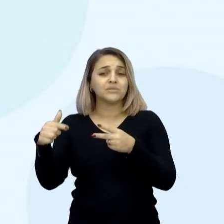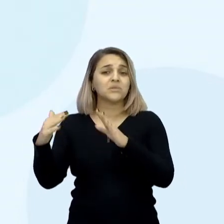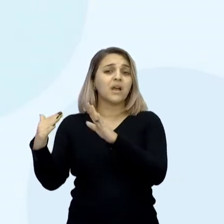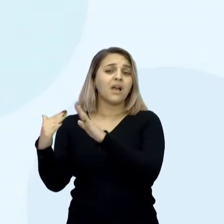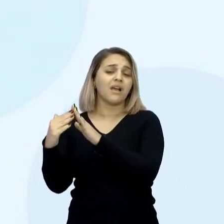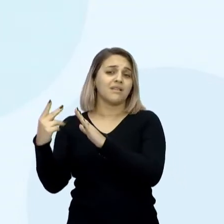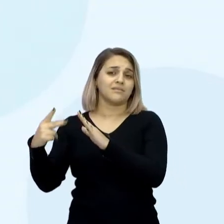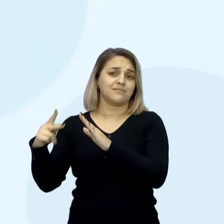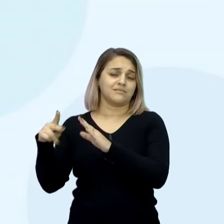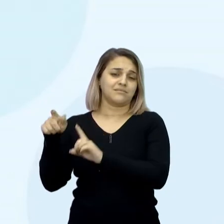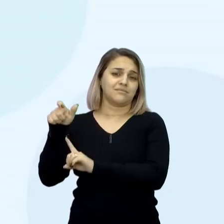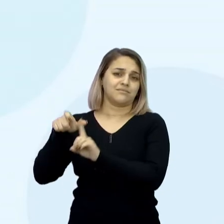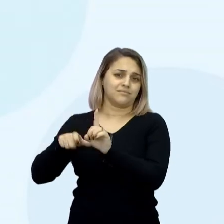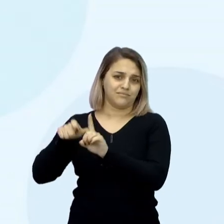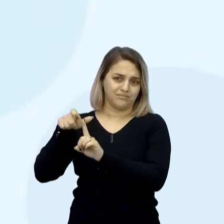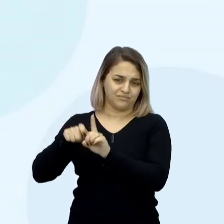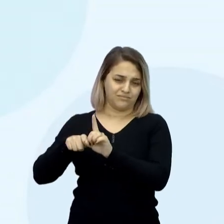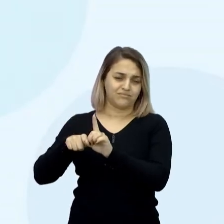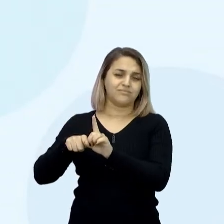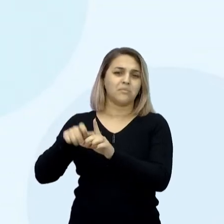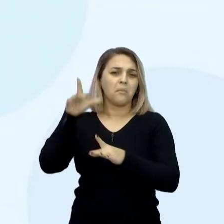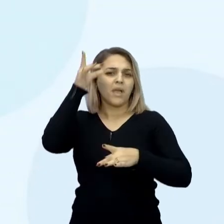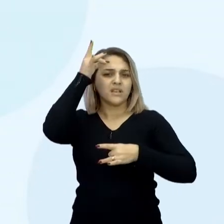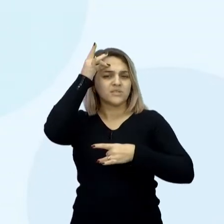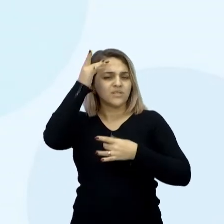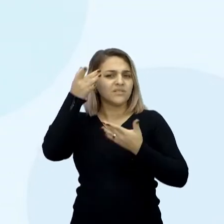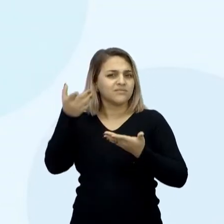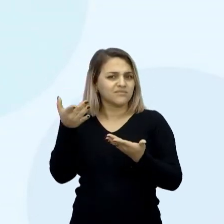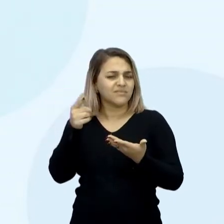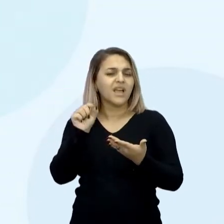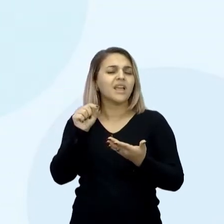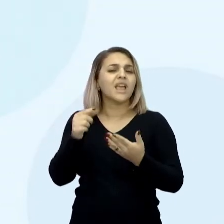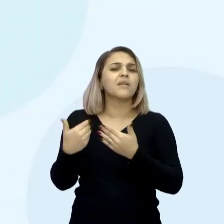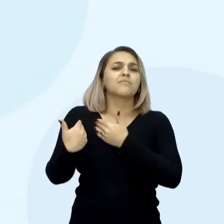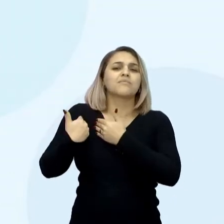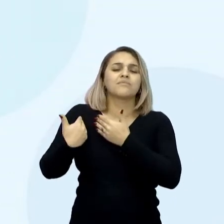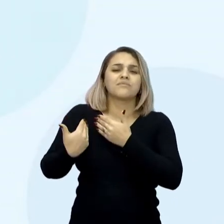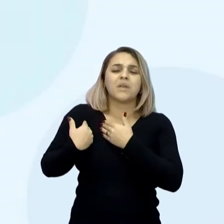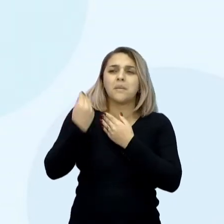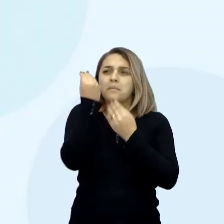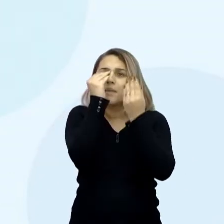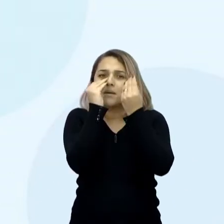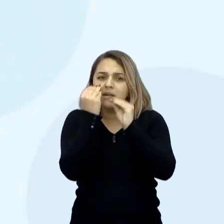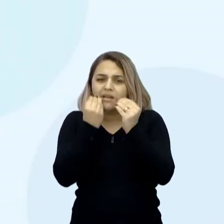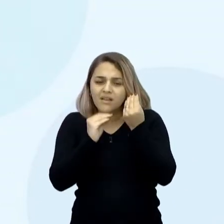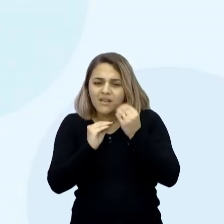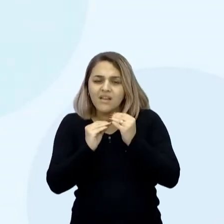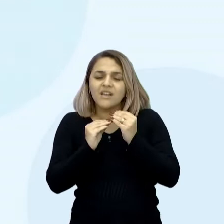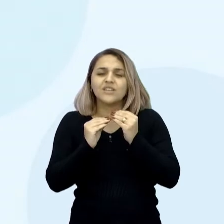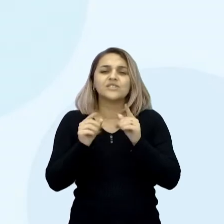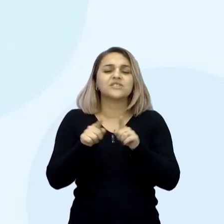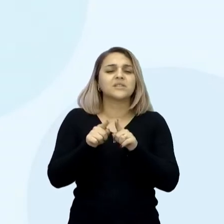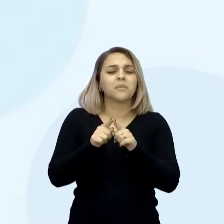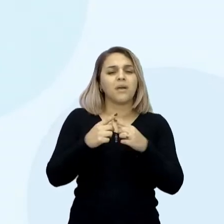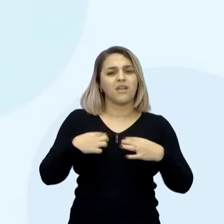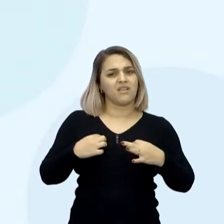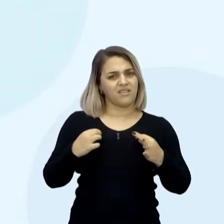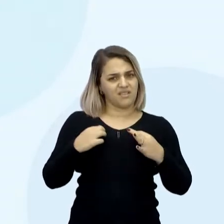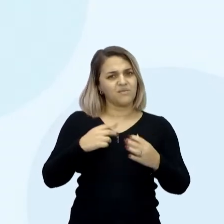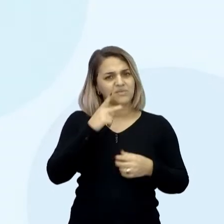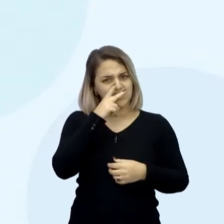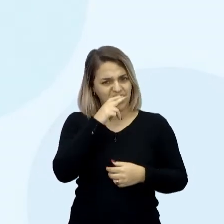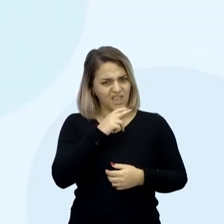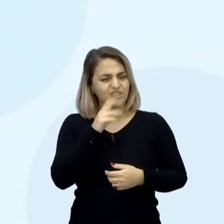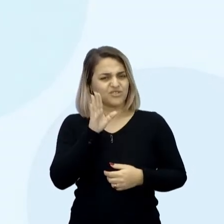responsável pelos figurinos e pela maquiagem? Será que tinha maquiagem nos dois? Será que o personagem aí do segundo vídeo do Boa Noite,